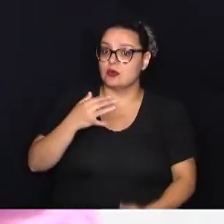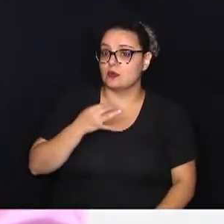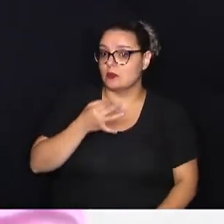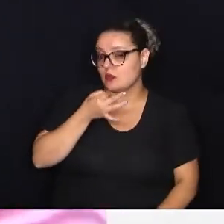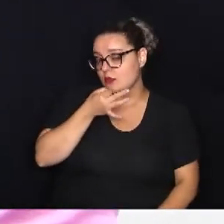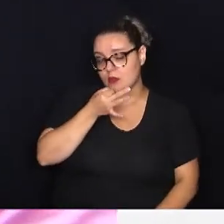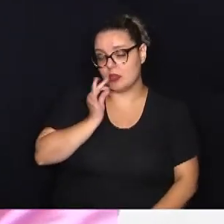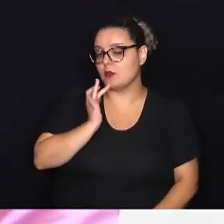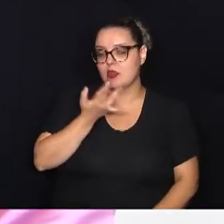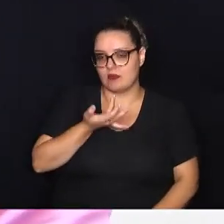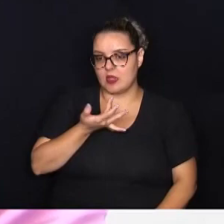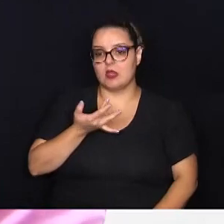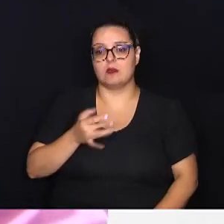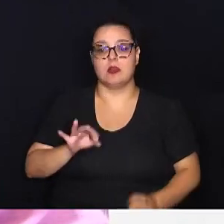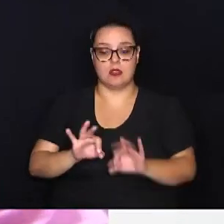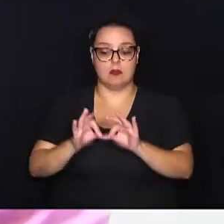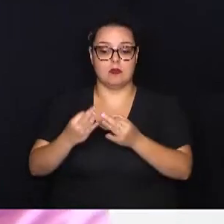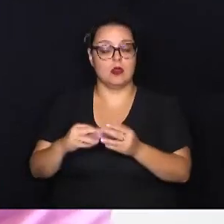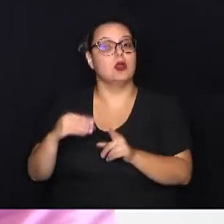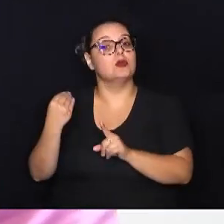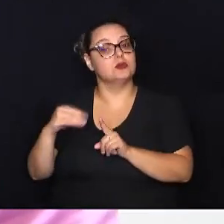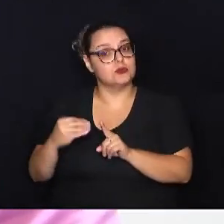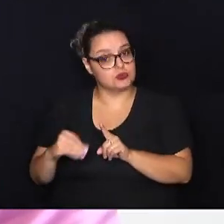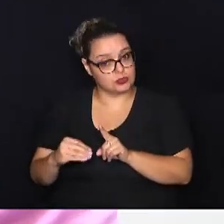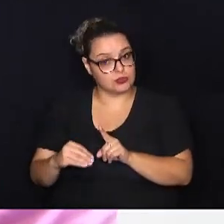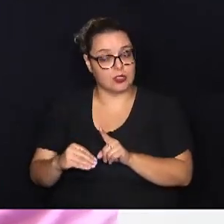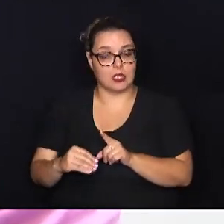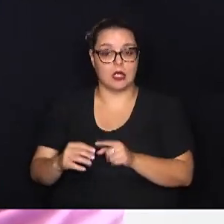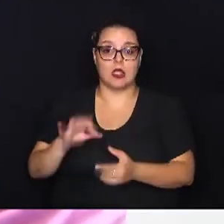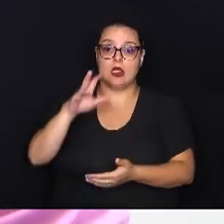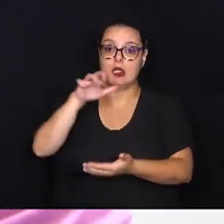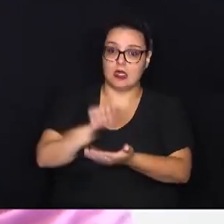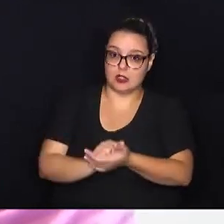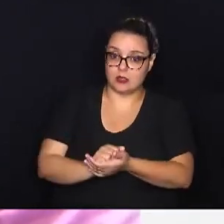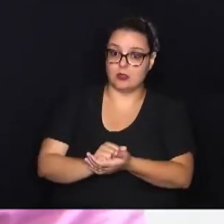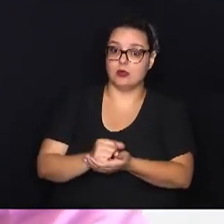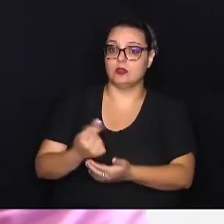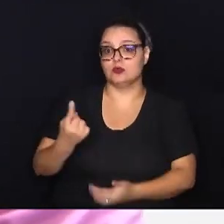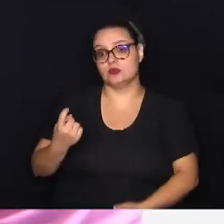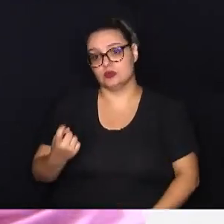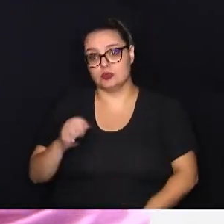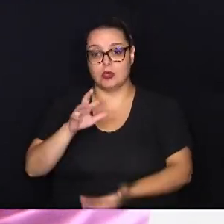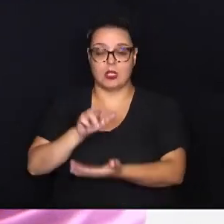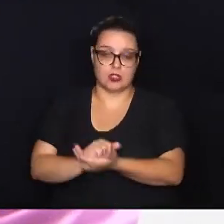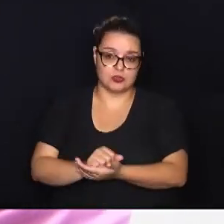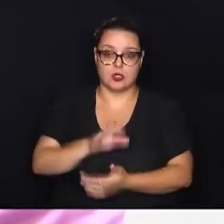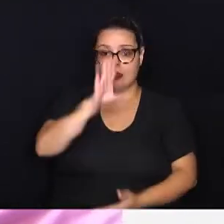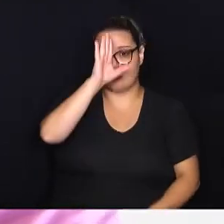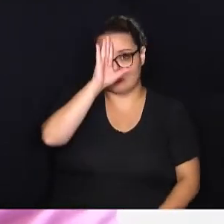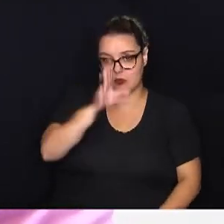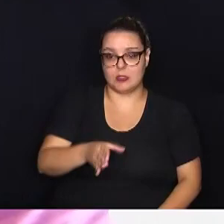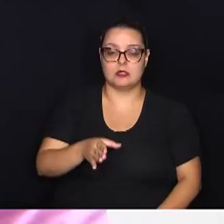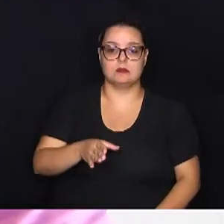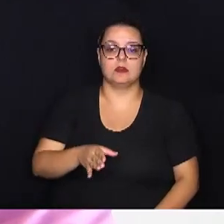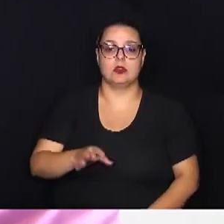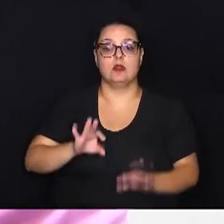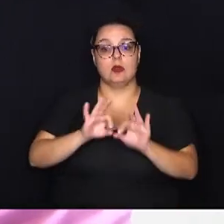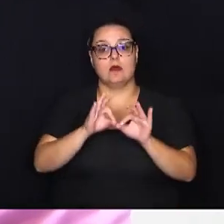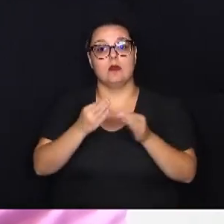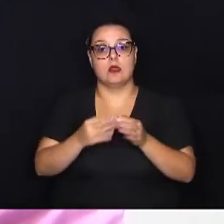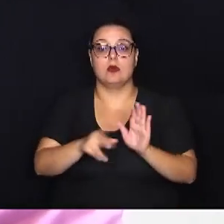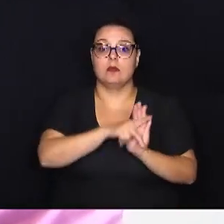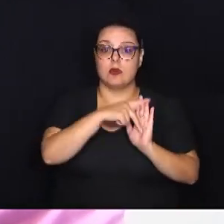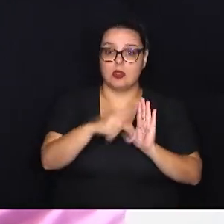para as famílias que estão em situação de vulnerabilidade, cadastradas no cadastro único, preferencialmente as famílias que fazem parte